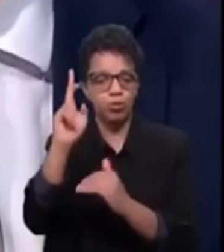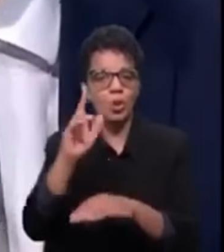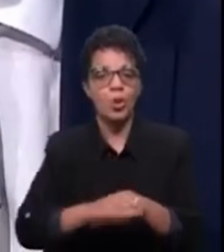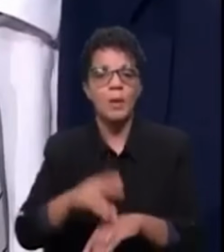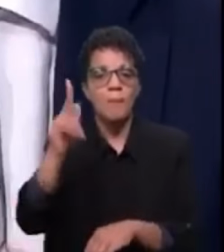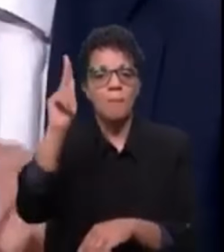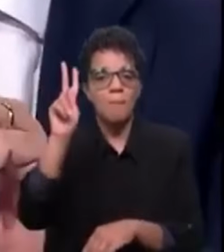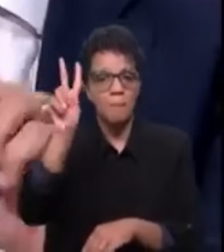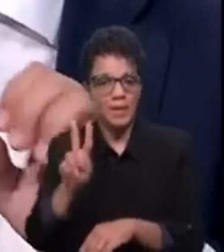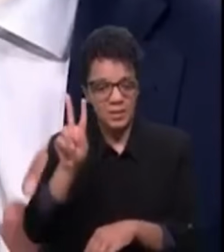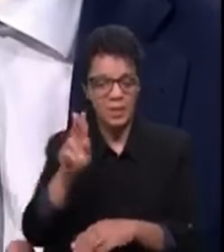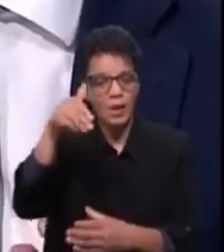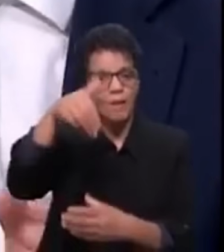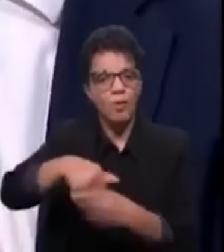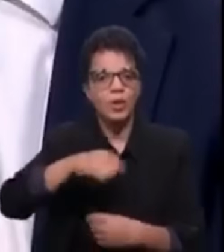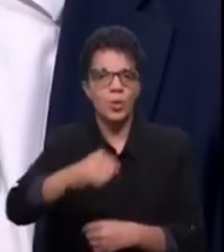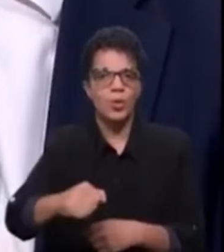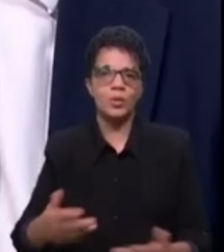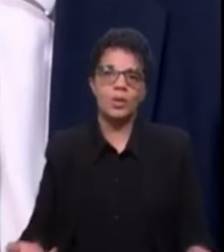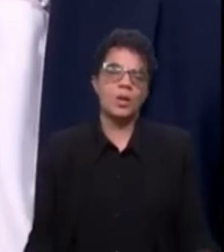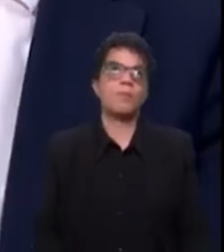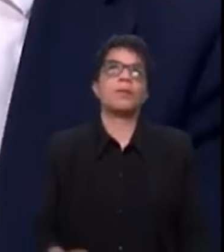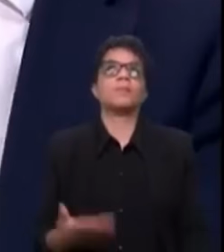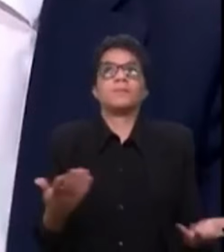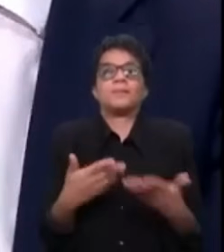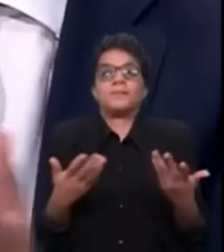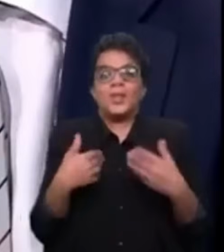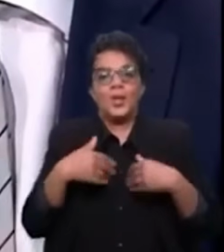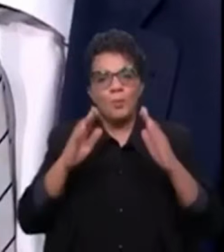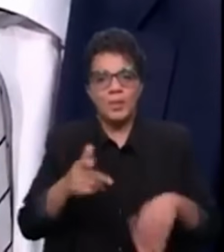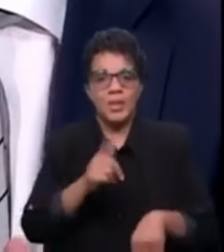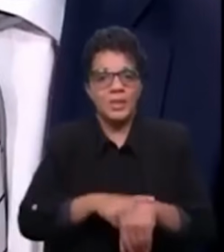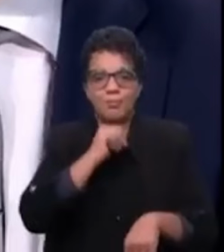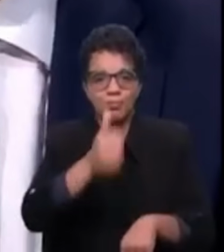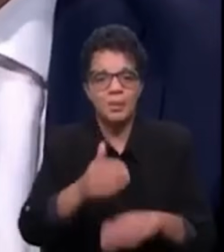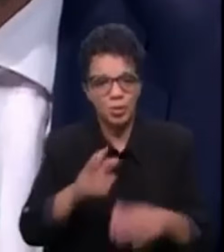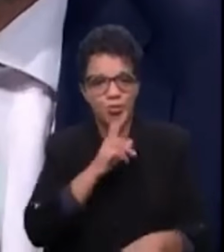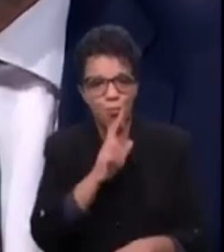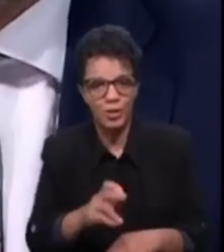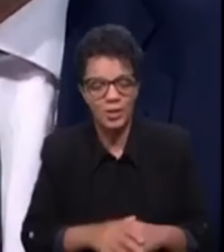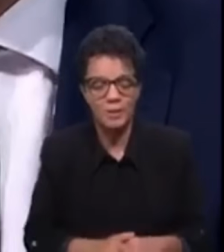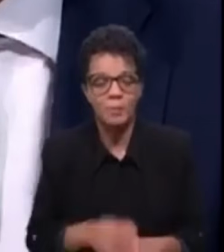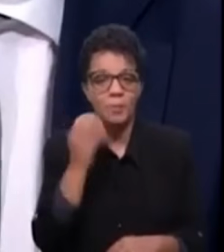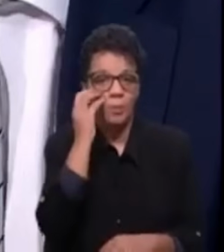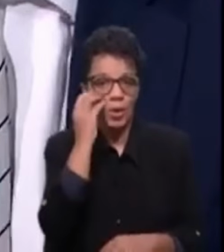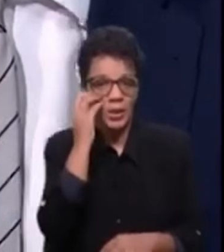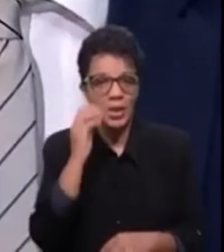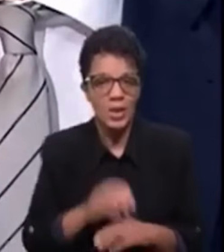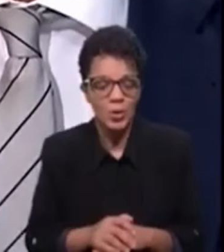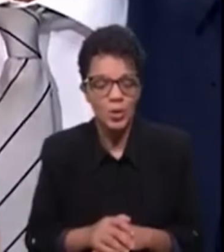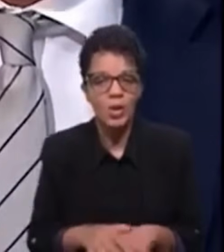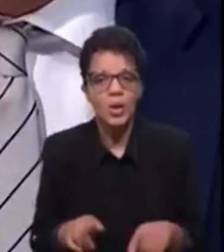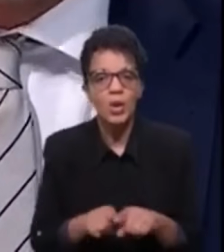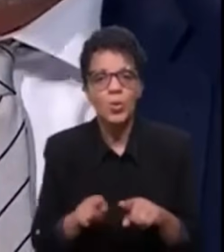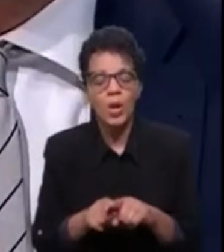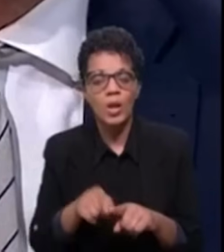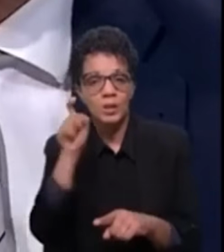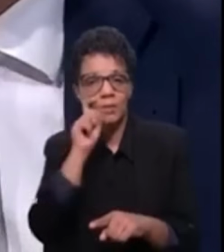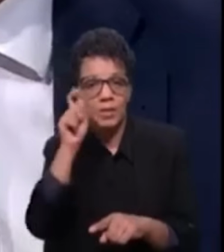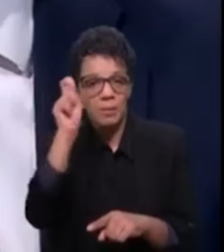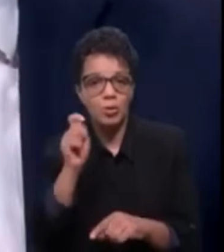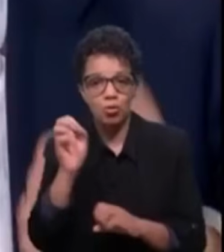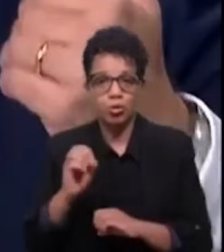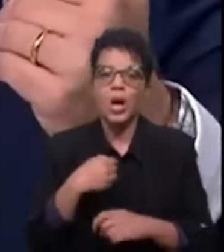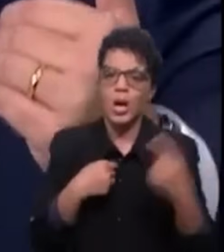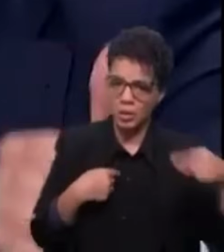PSD votou contra Tá bem mas eu fic sem ten que responder e portanto o Luís Montenegro não tem nenhum currículo na defesa das pensões